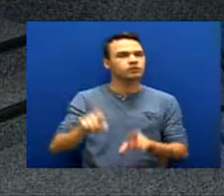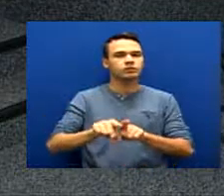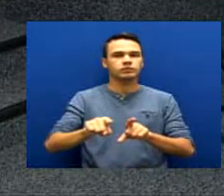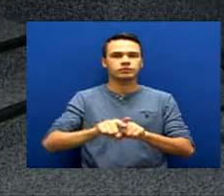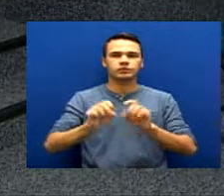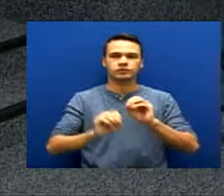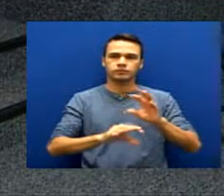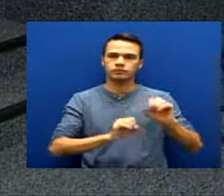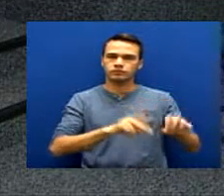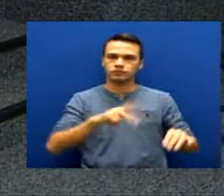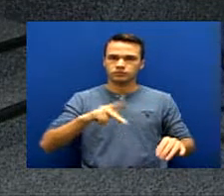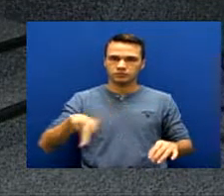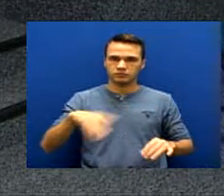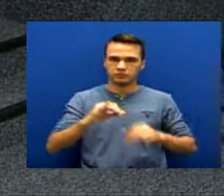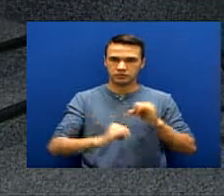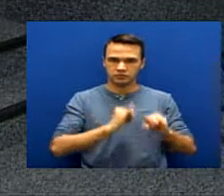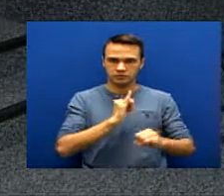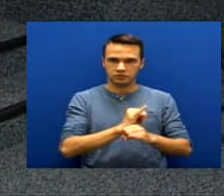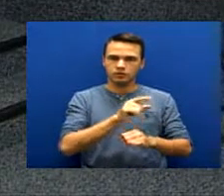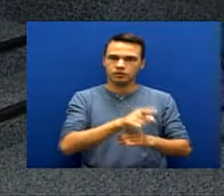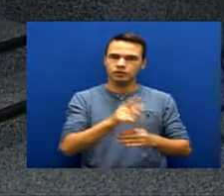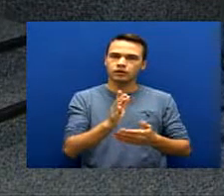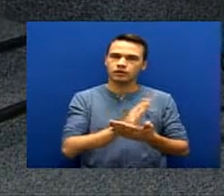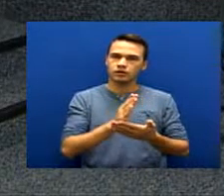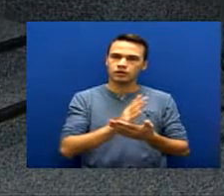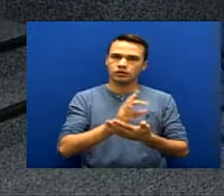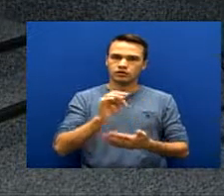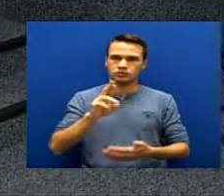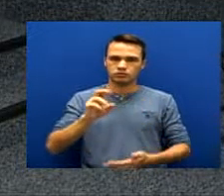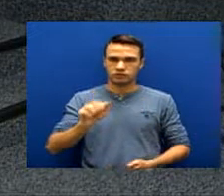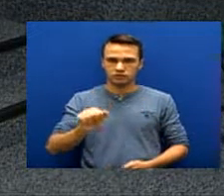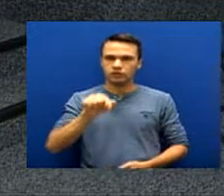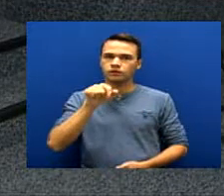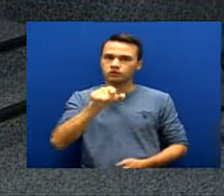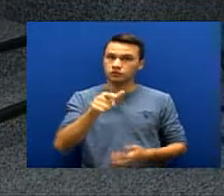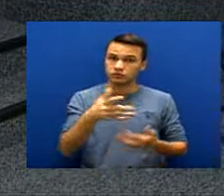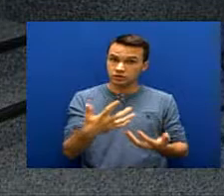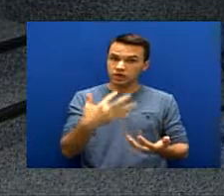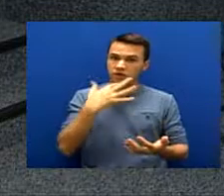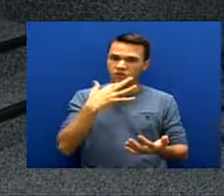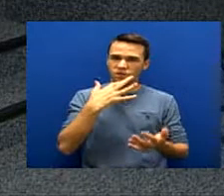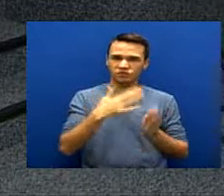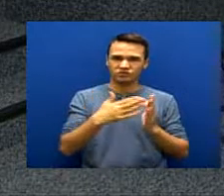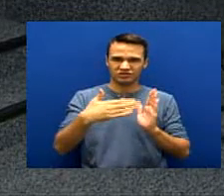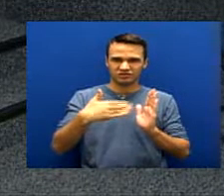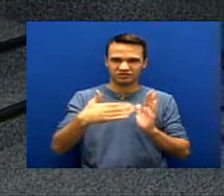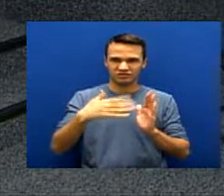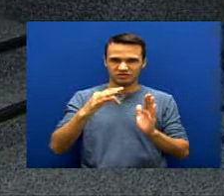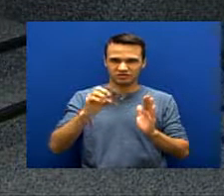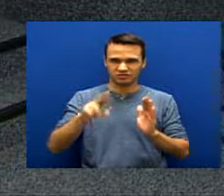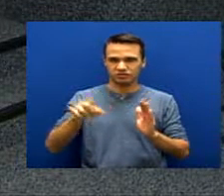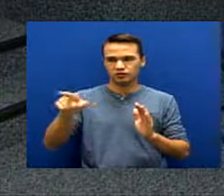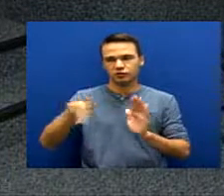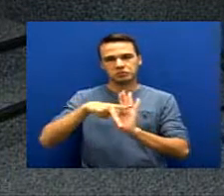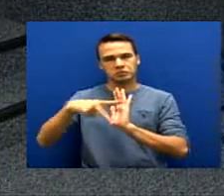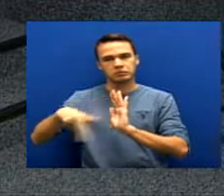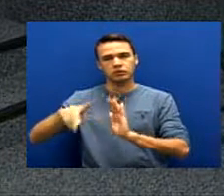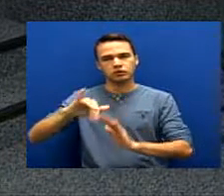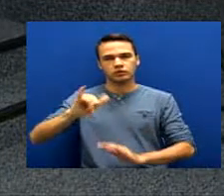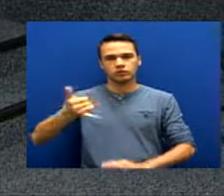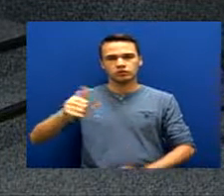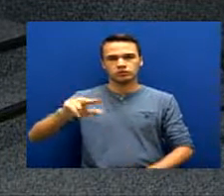desgarrada. E essa, principalmente para nós, da Pastoral do Menor, é a criança, o adolescente da